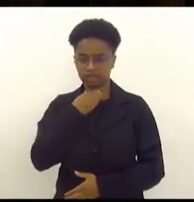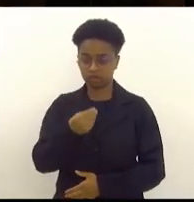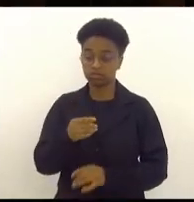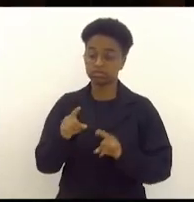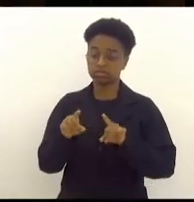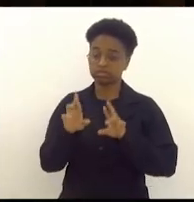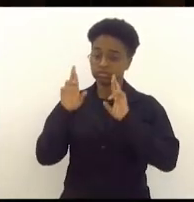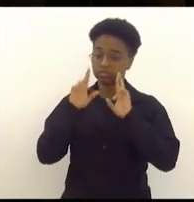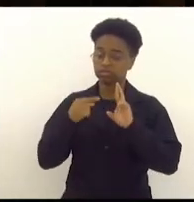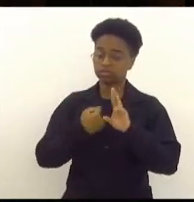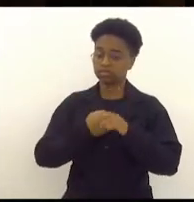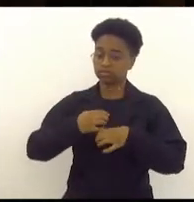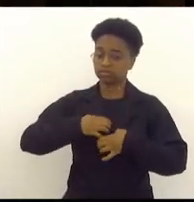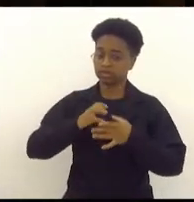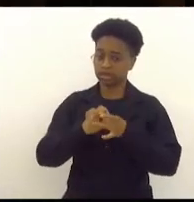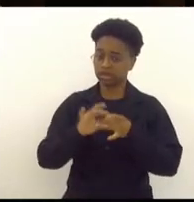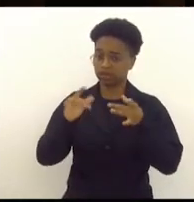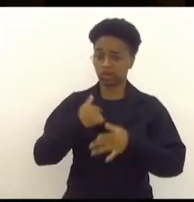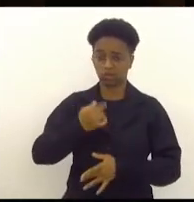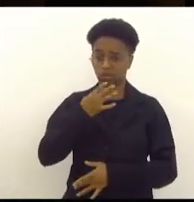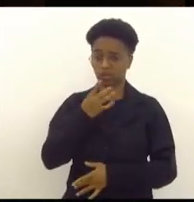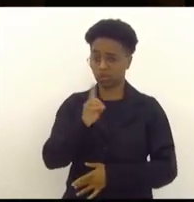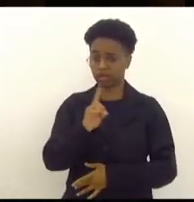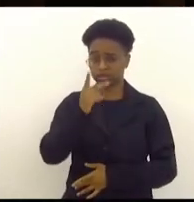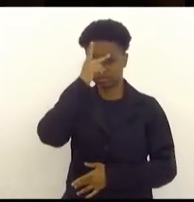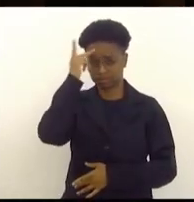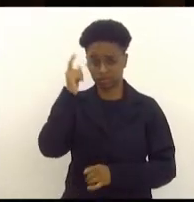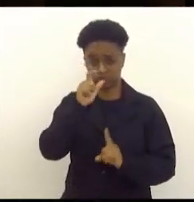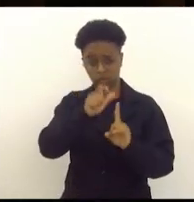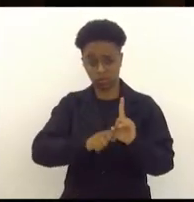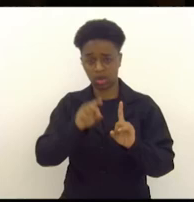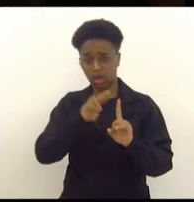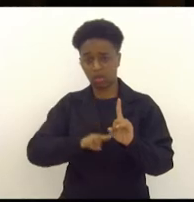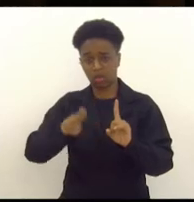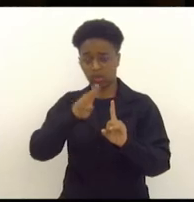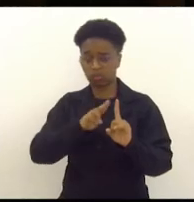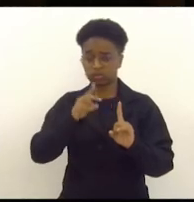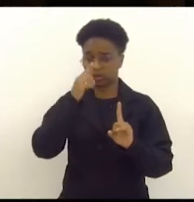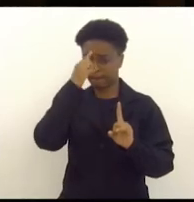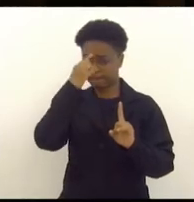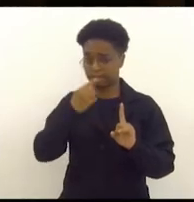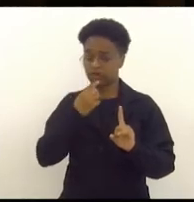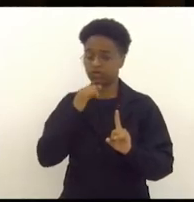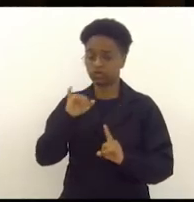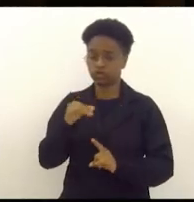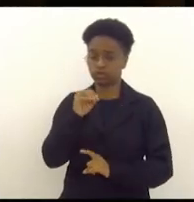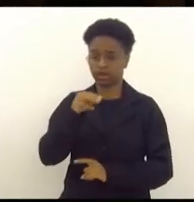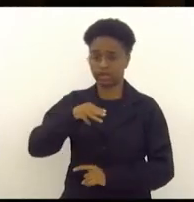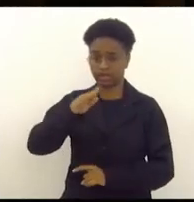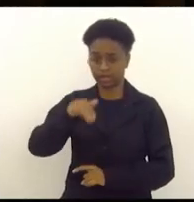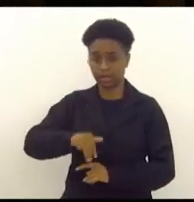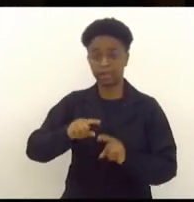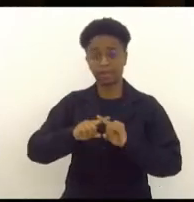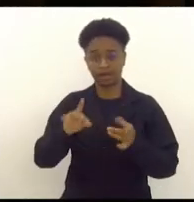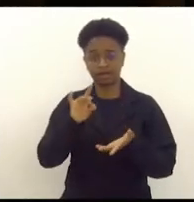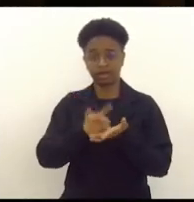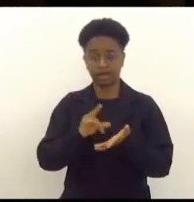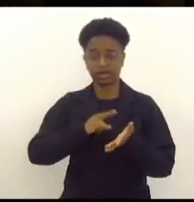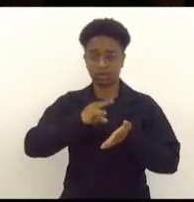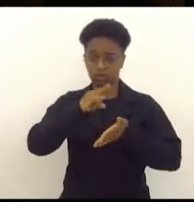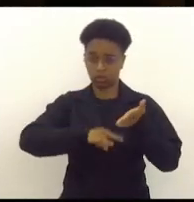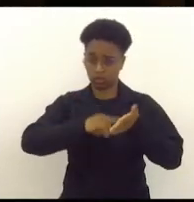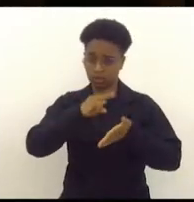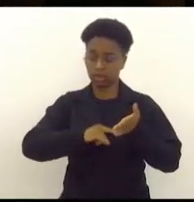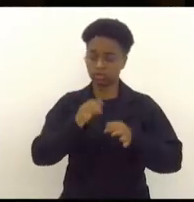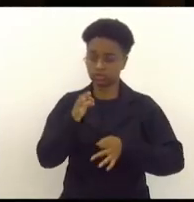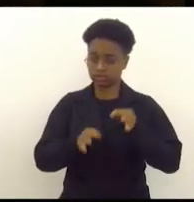o meu carinho aí ao administrador não conheço a pessoa que administra o perfil do Joaquim Teixeira mas realmente foi uma notificação oficial que